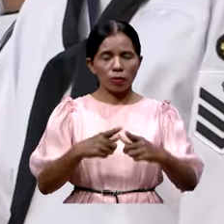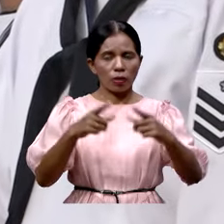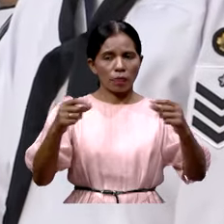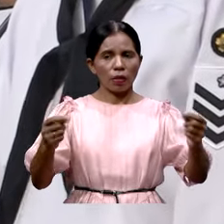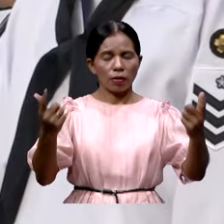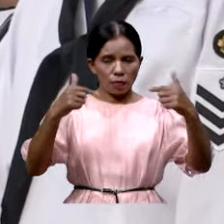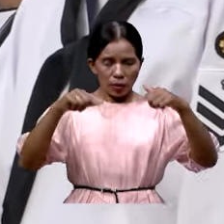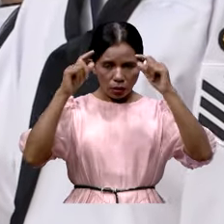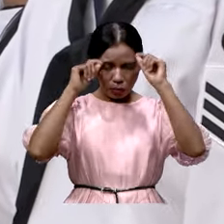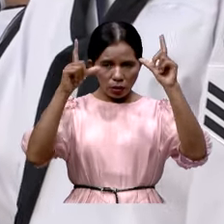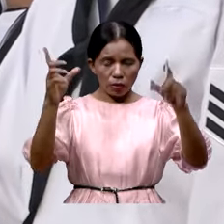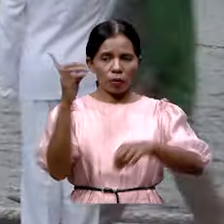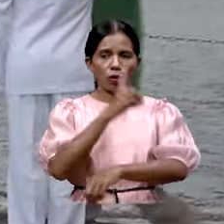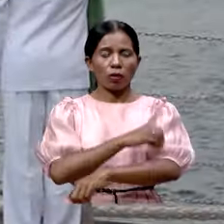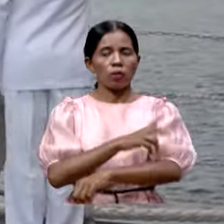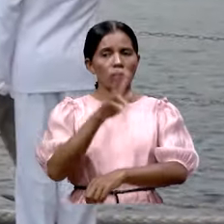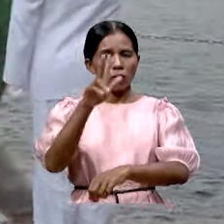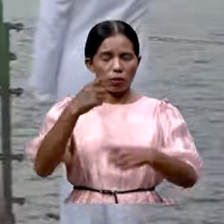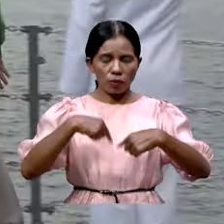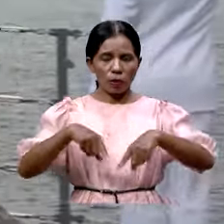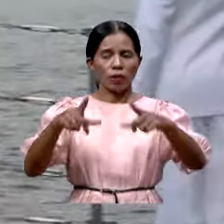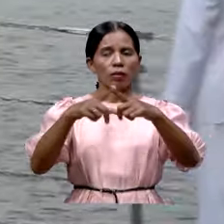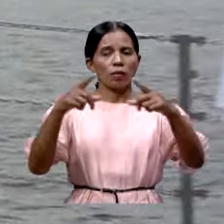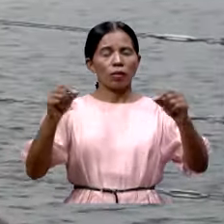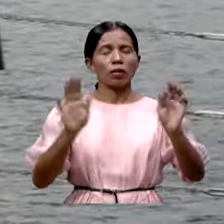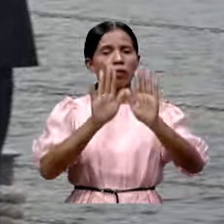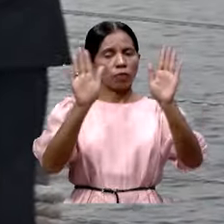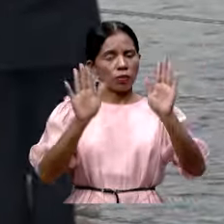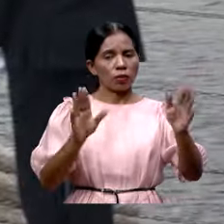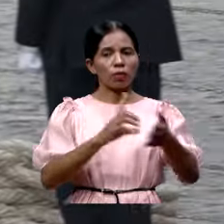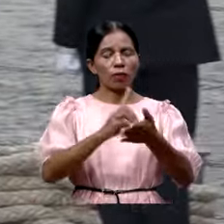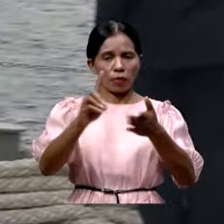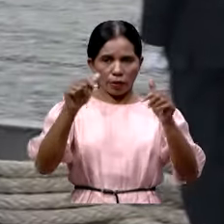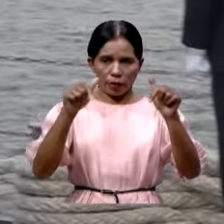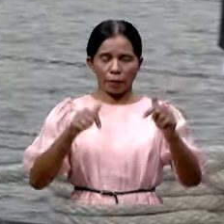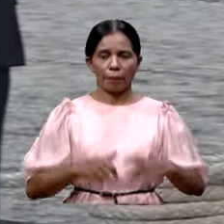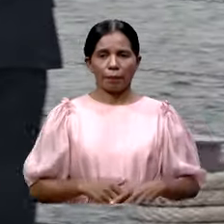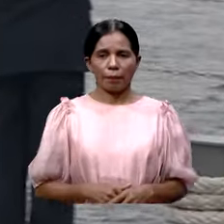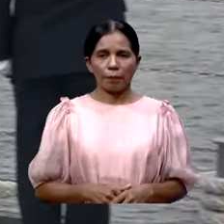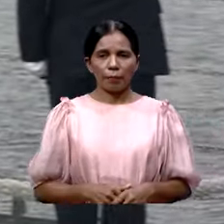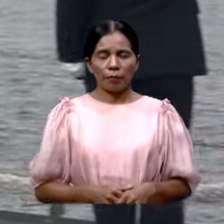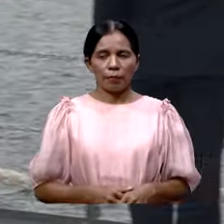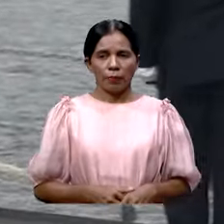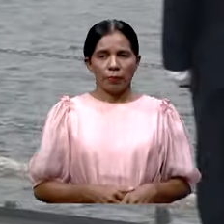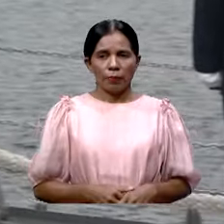e Timor-Leste durante Lorontolo, no Sefila Ba Japão e a domingo semana Ne. João Carlos Marito da Costa, GMN.